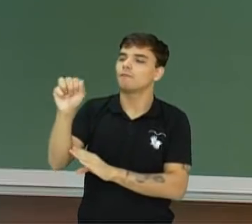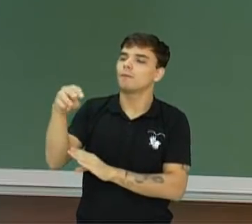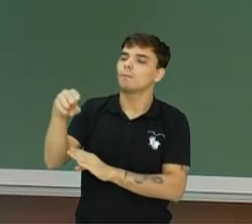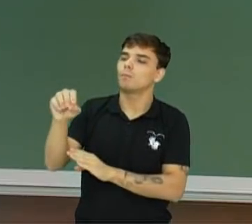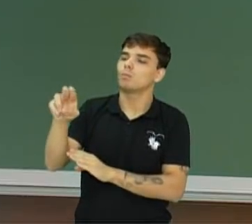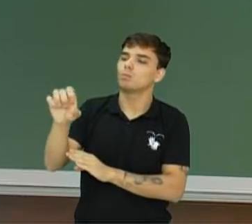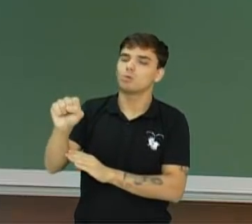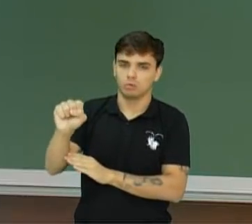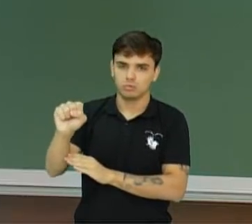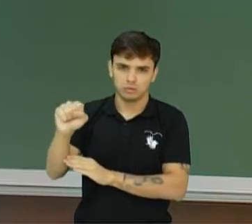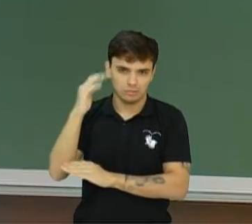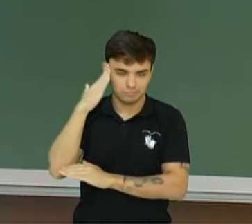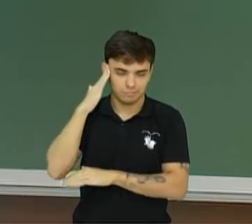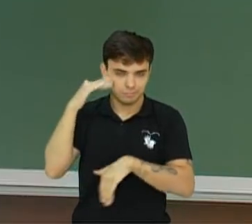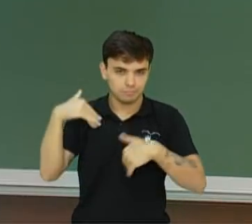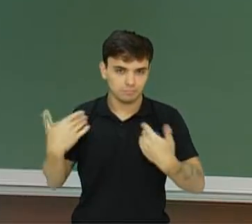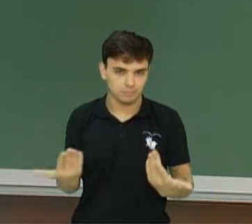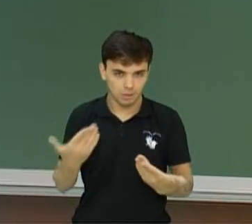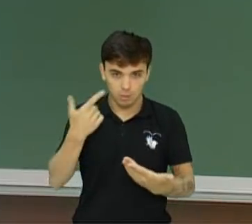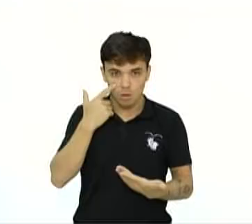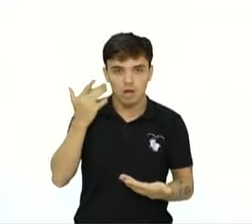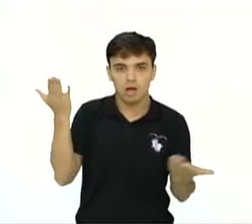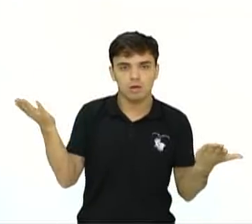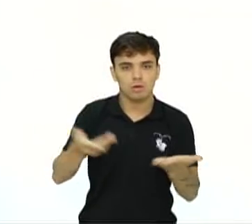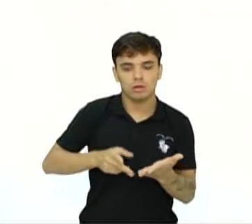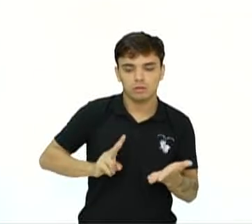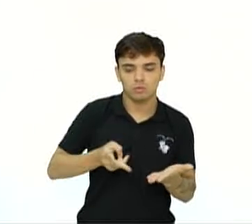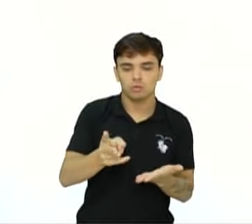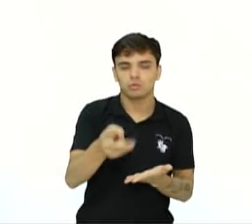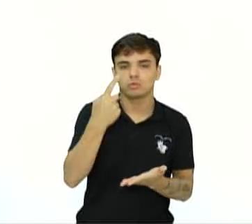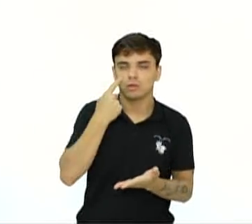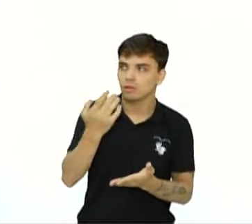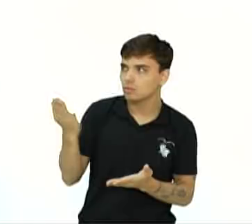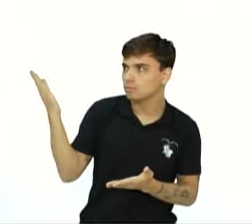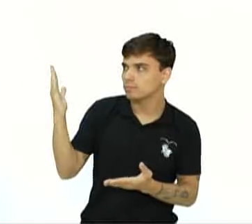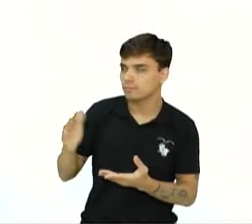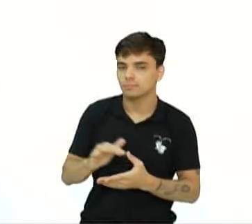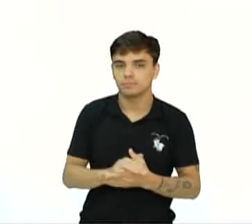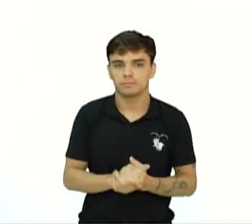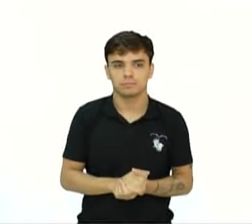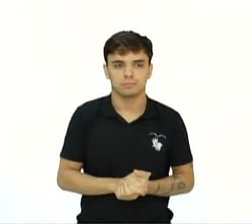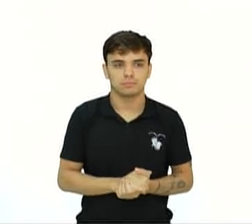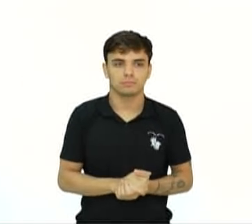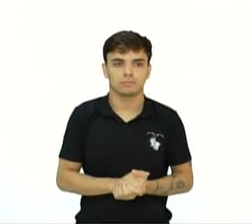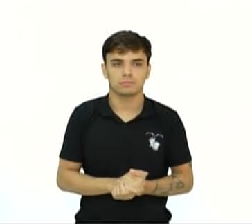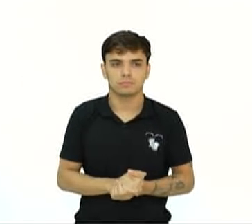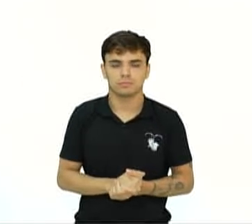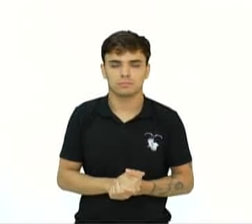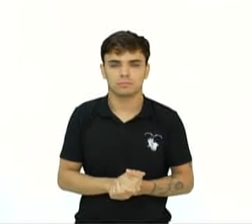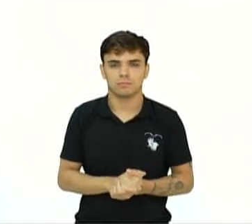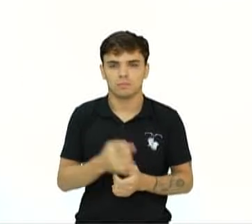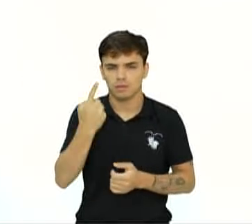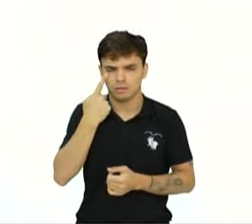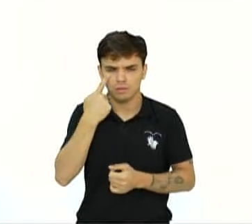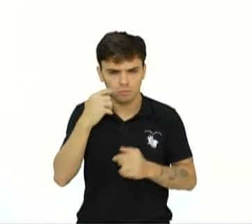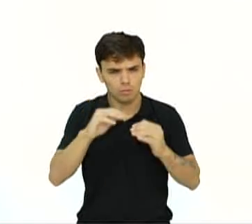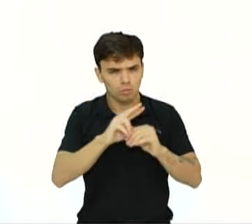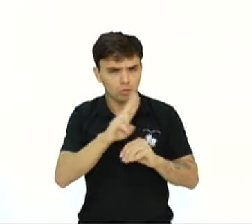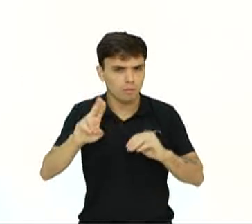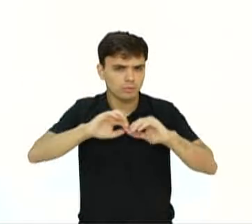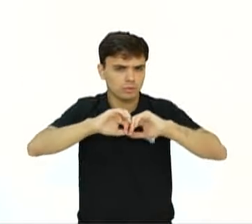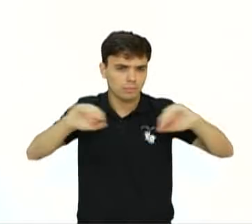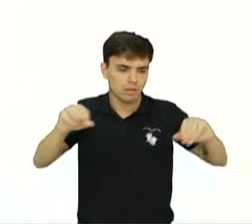go. But who exactly was Mona Lisa? Ó, o nome é separado, ó, Mona